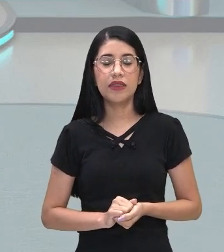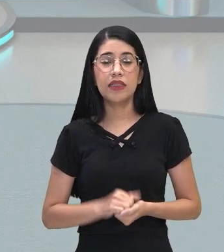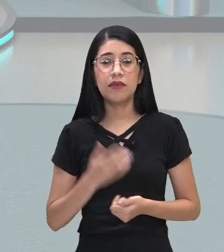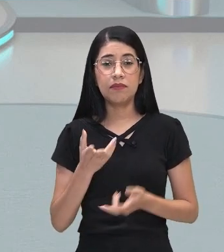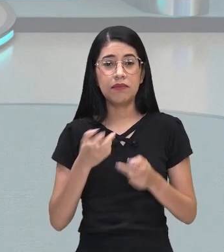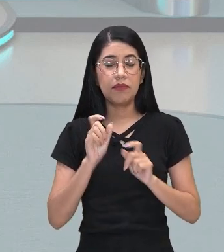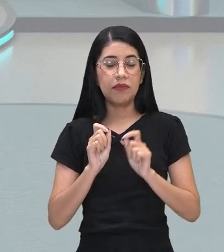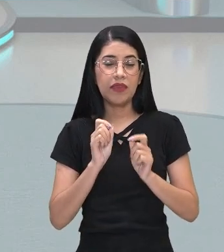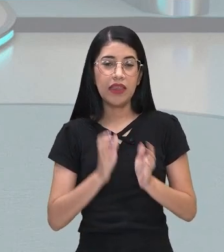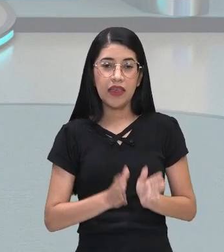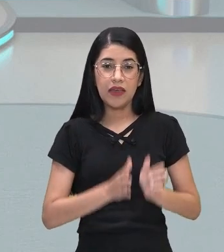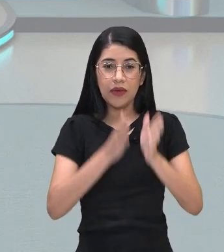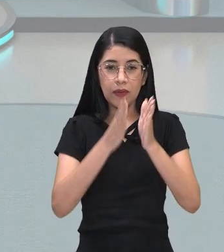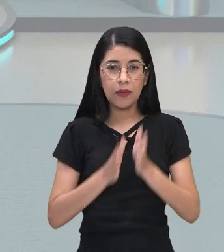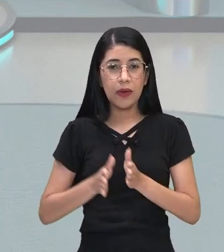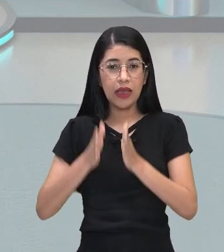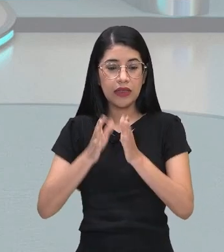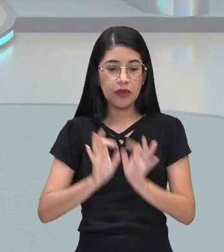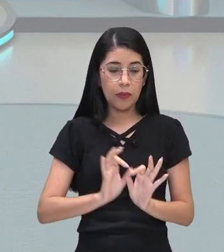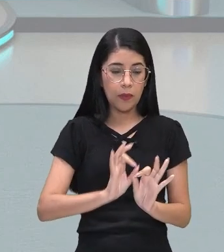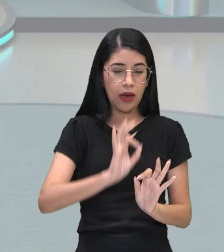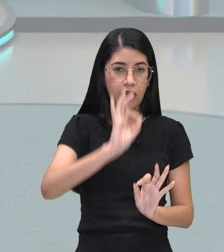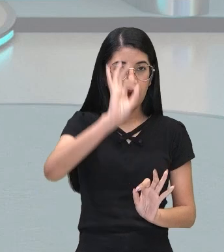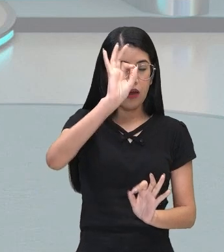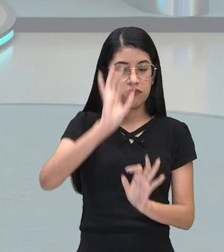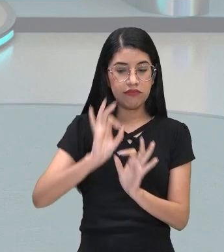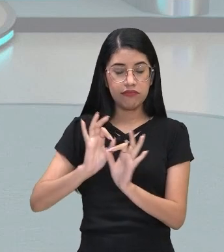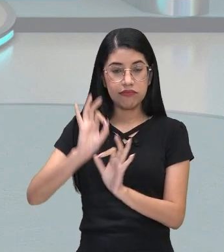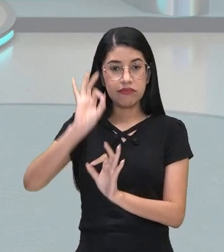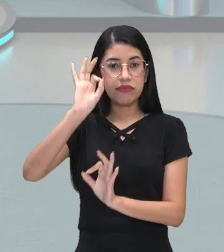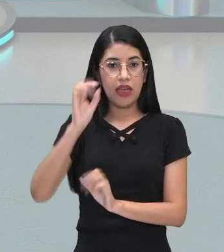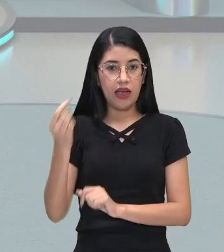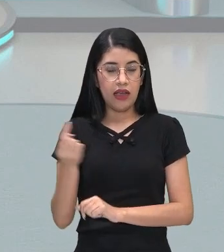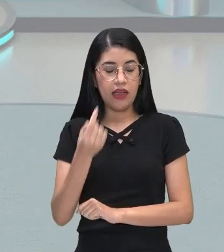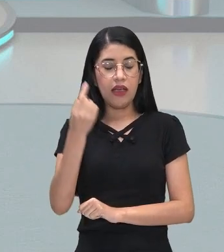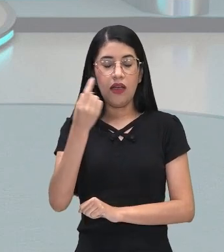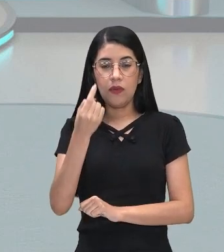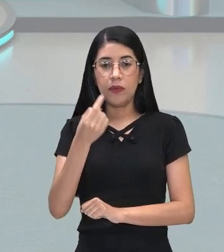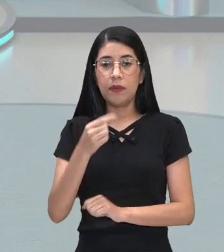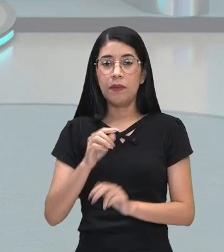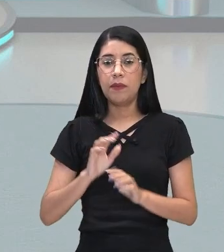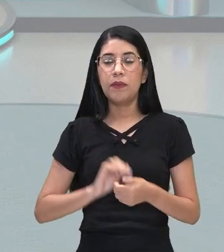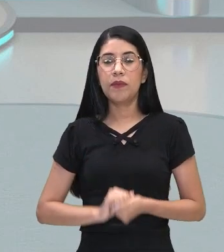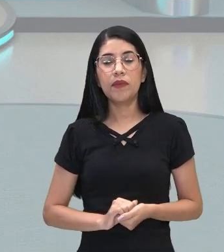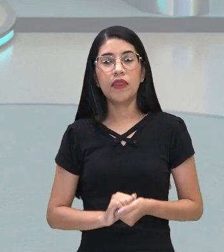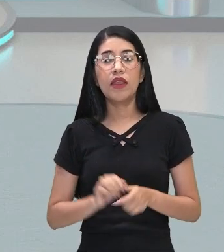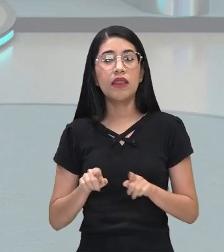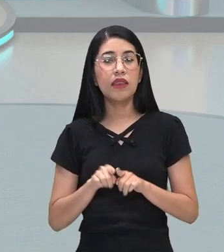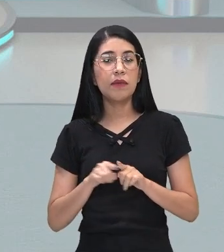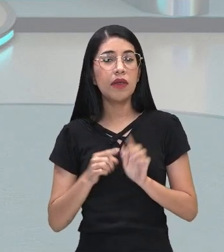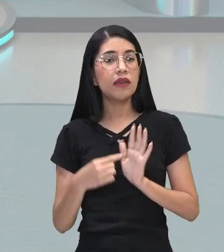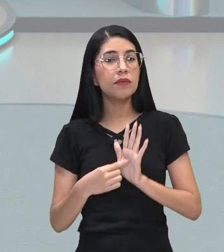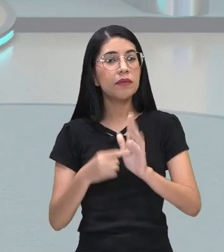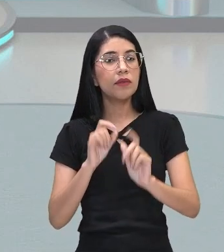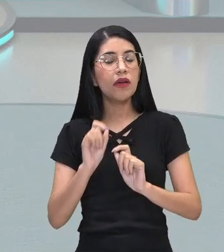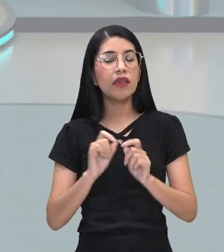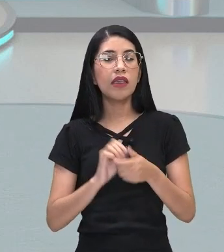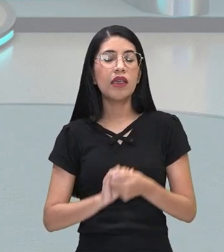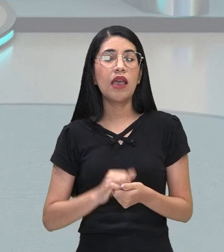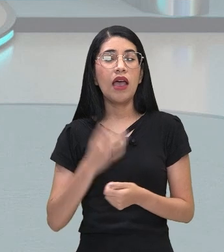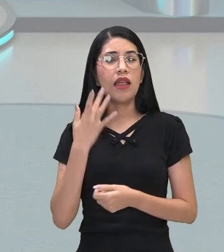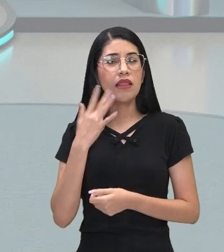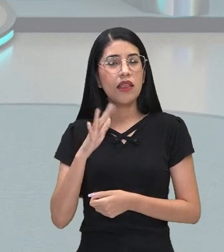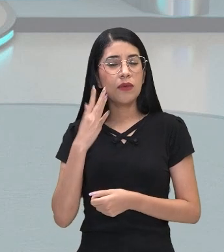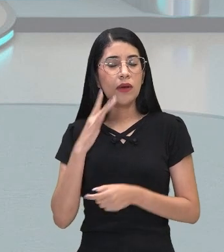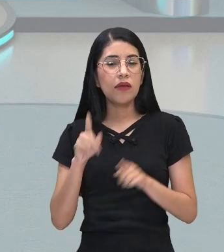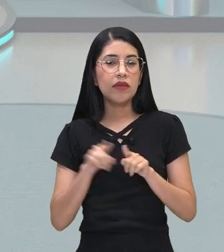verticalidade, ou seja, eles são muito compridos. Então, contudo, ele esboça também o naturalismo,